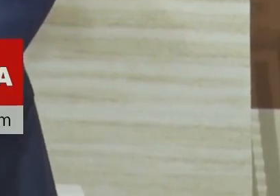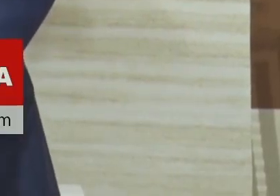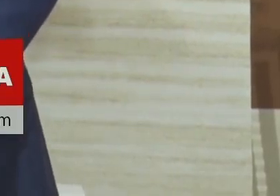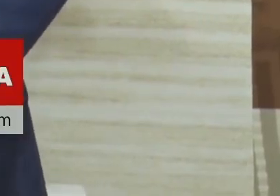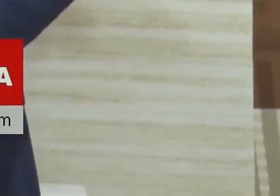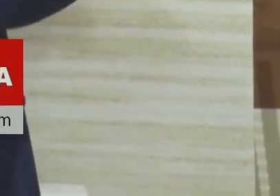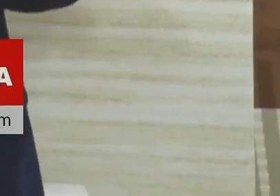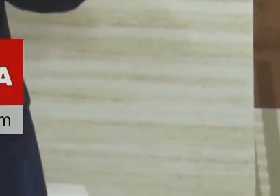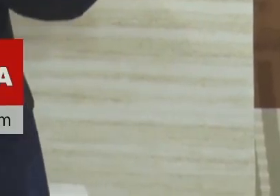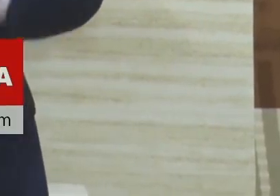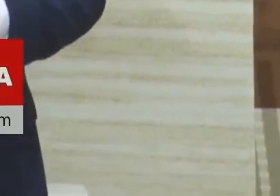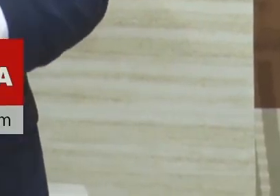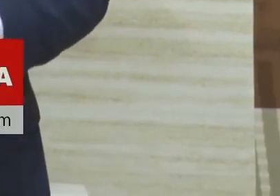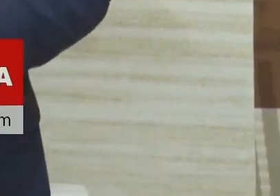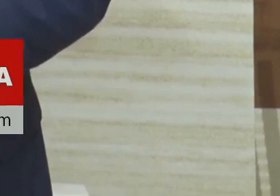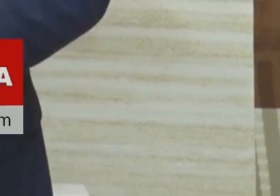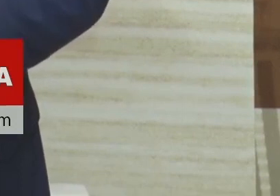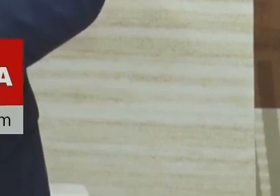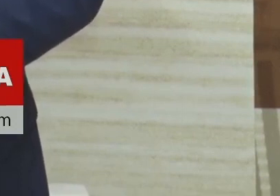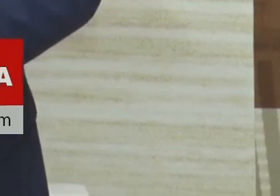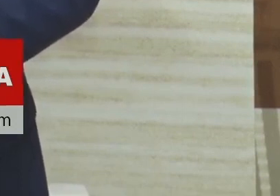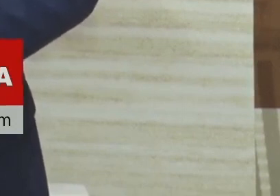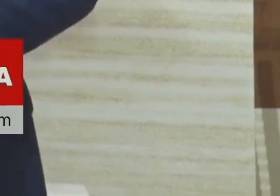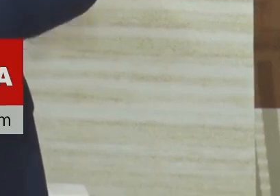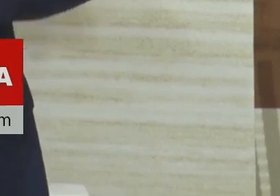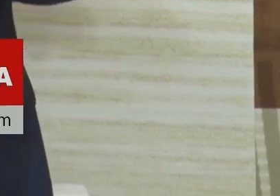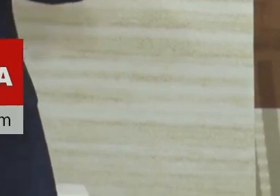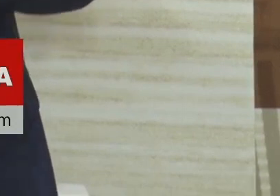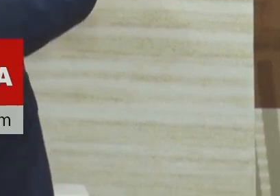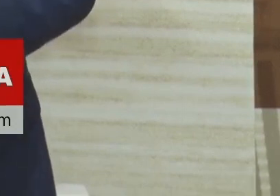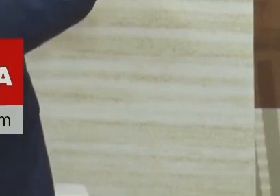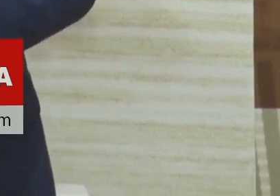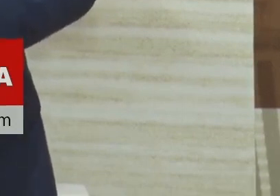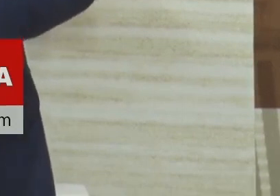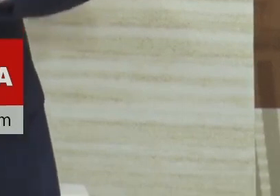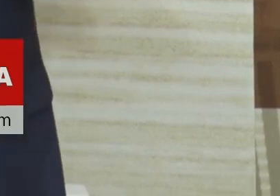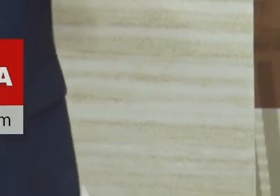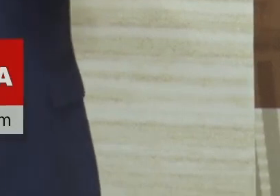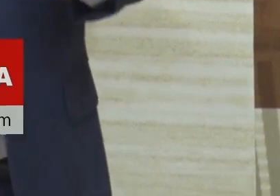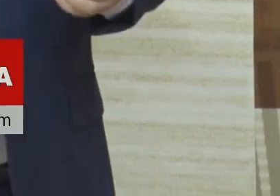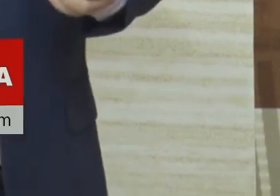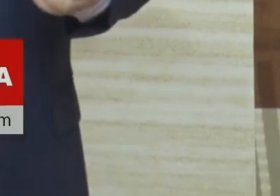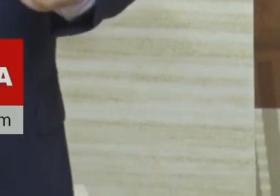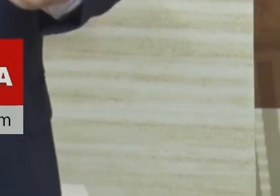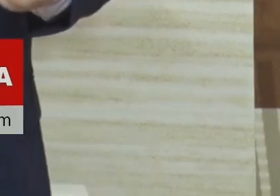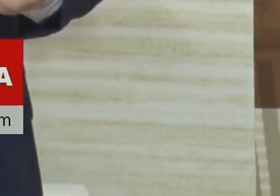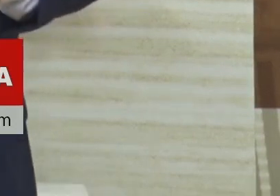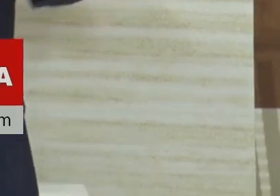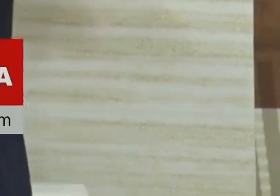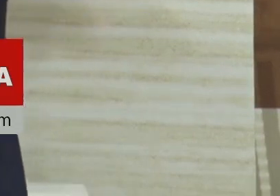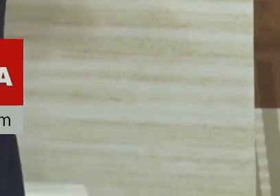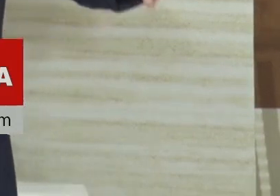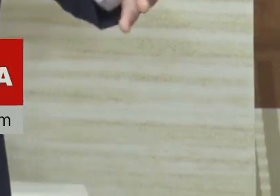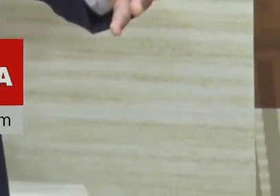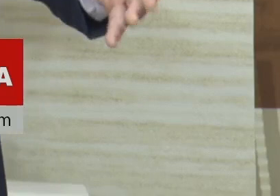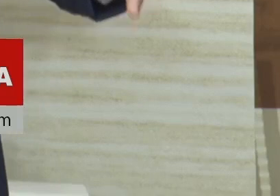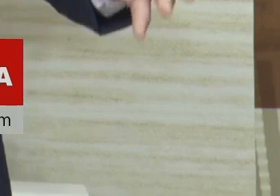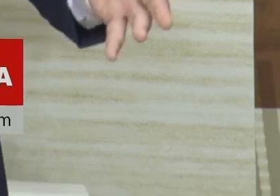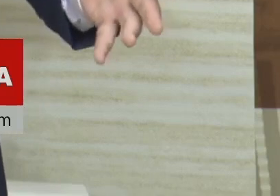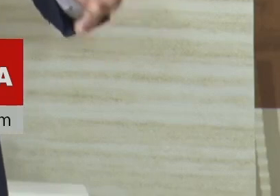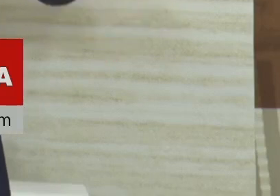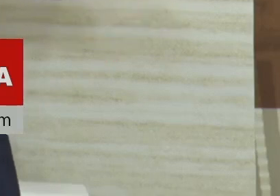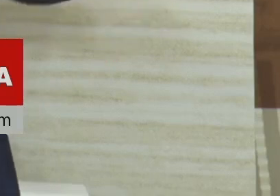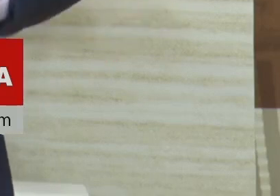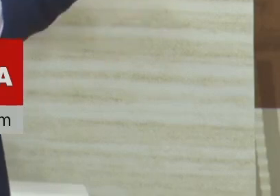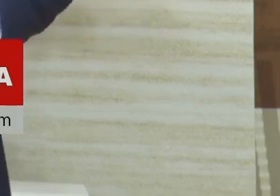segunda-feira, quando foi o primeiro dia da discussão da lei. Houve discussão e competição para ver quem ia falar no